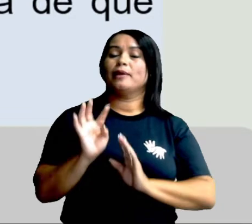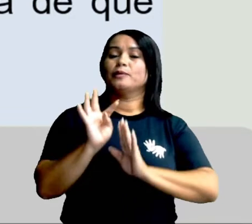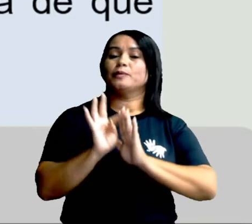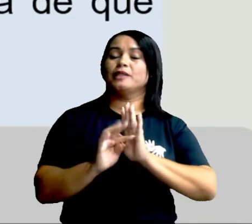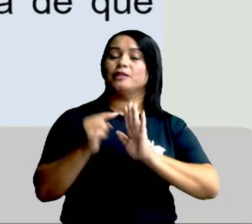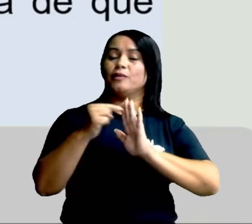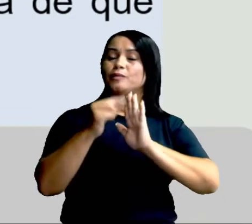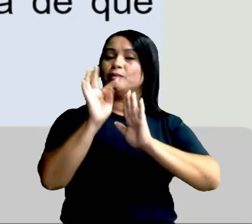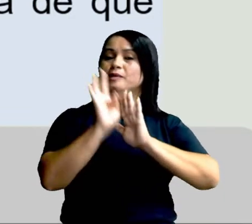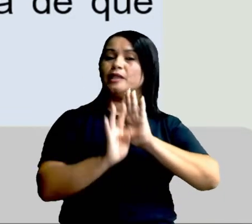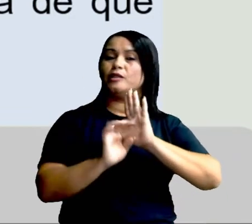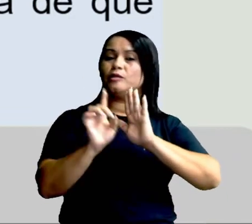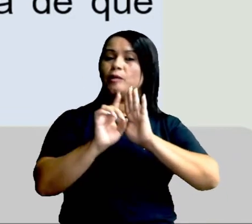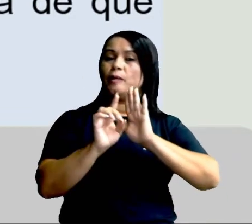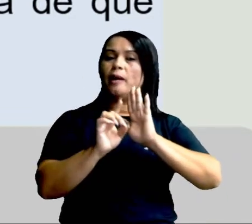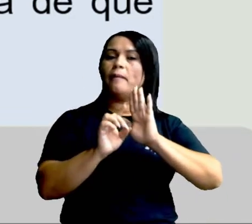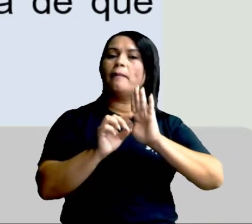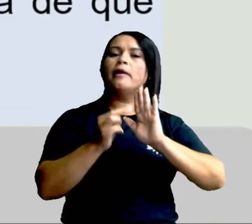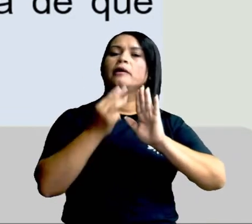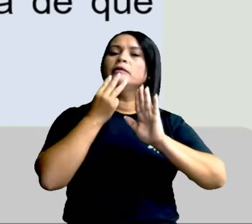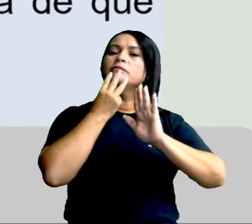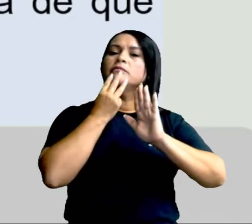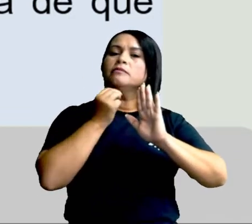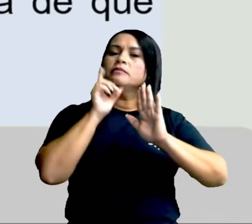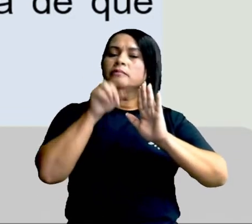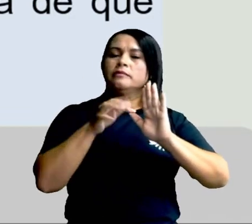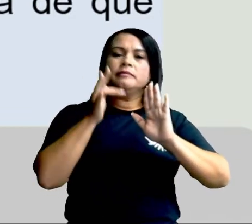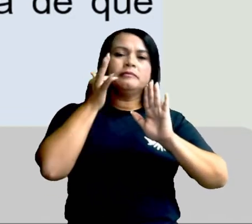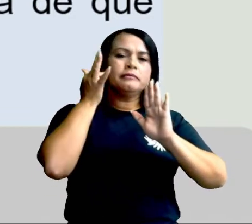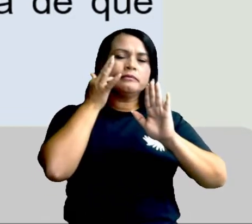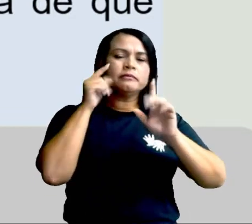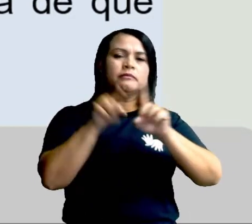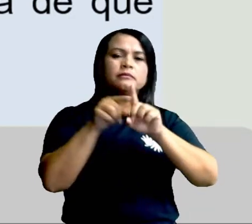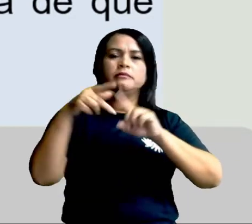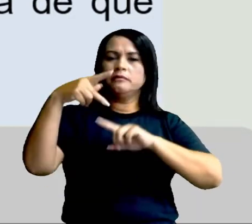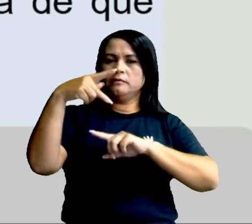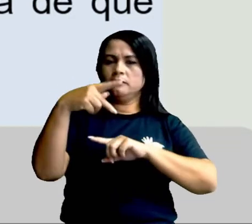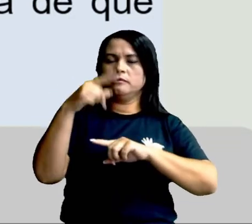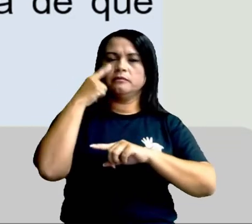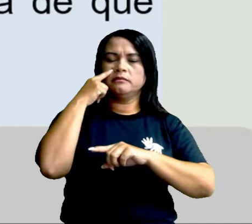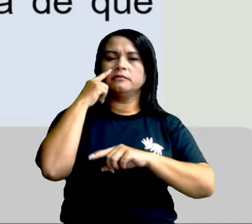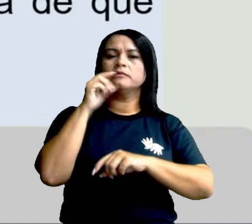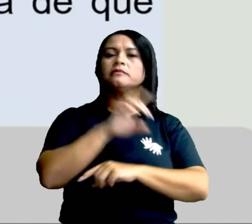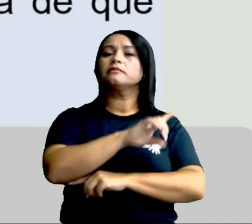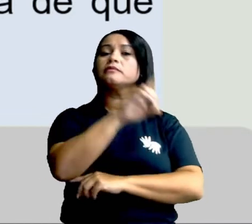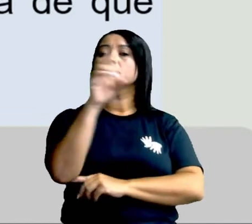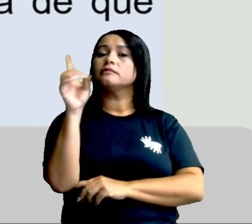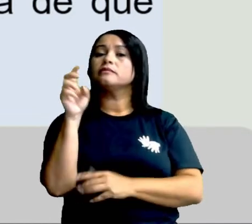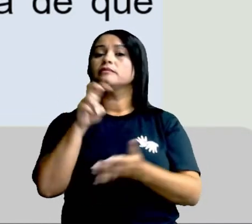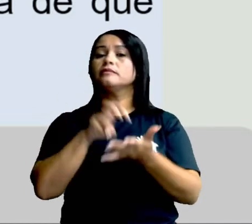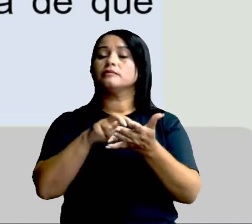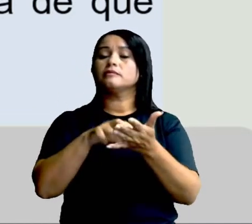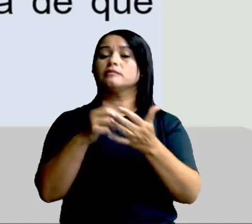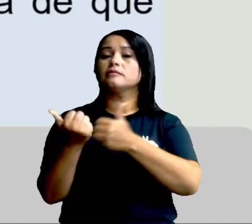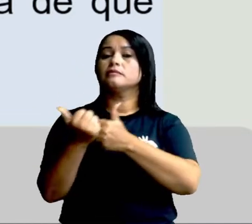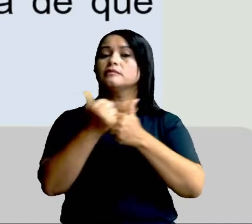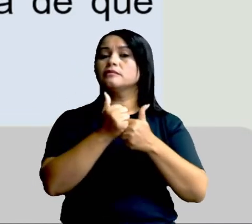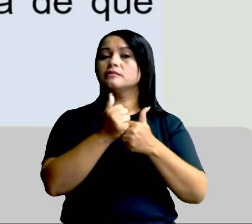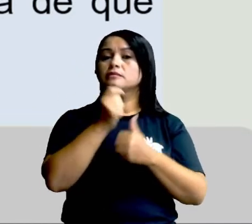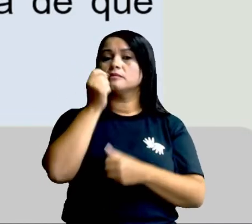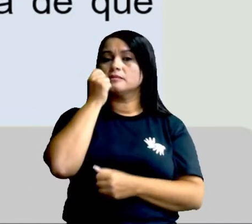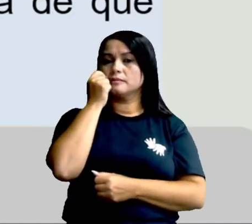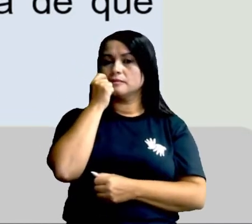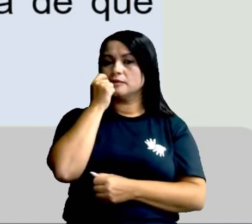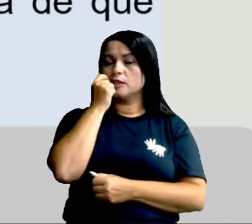um texto masculino, ele agora é feminino e no plural. Então, certa manhã, eu vou substituir um ratinho